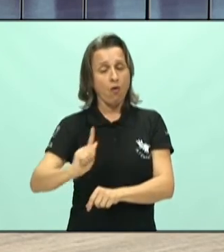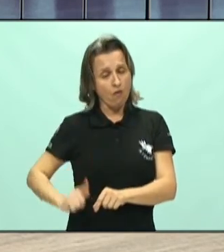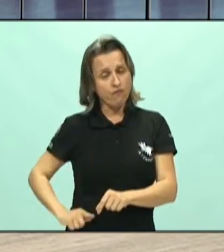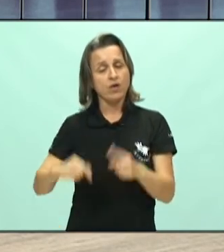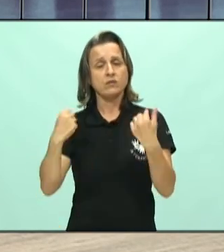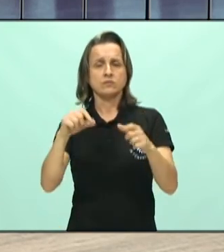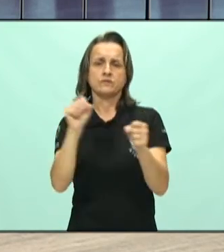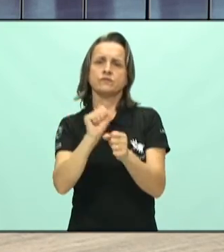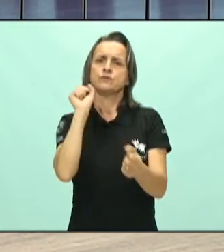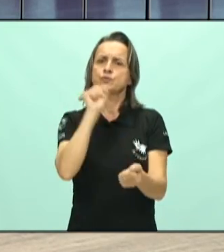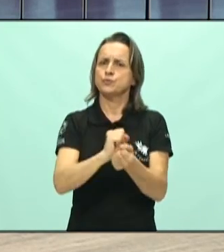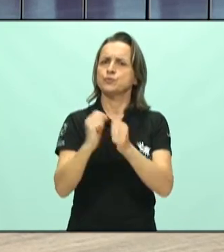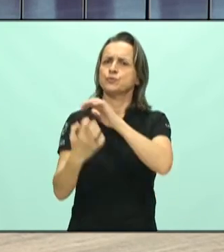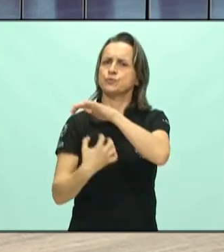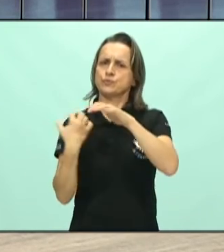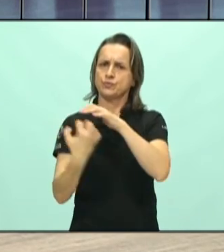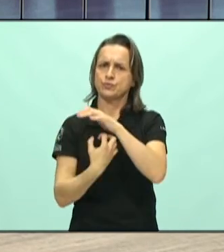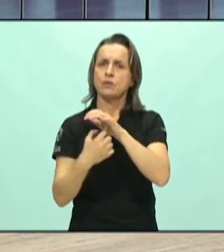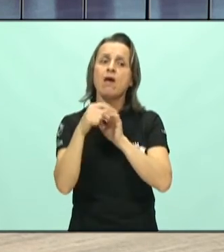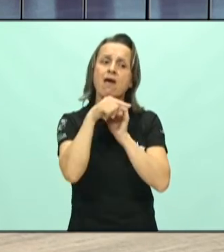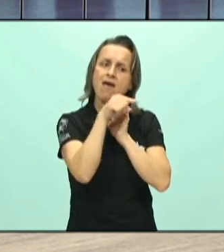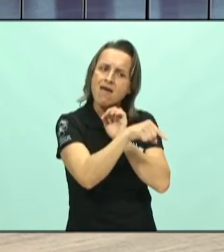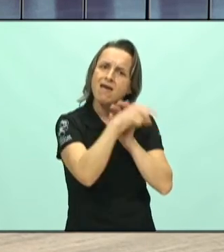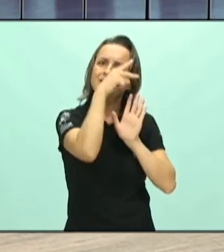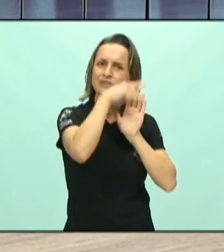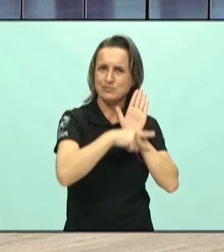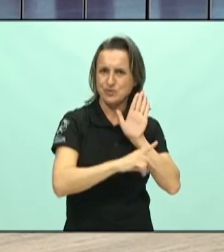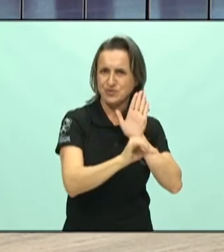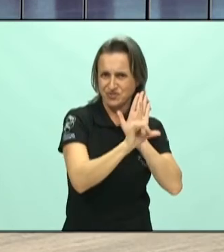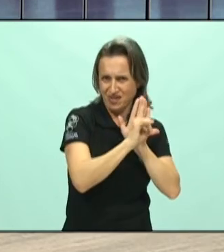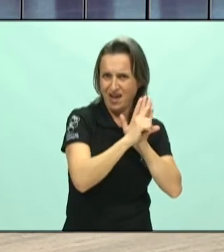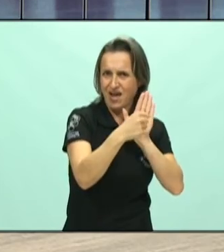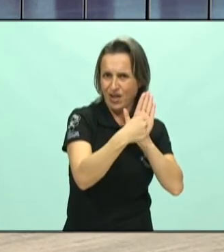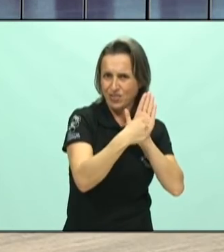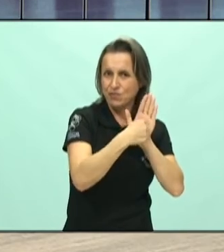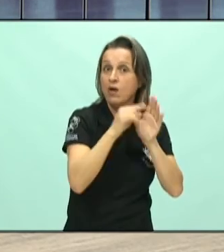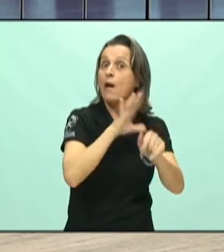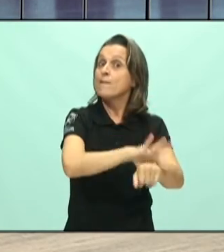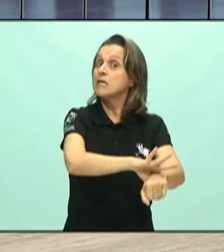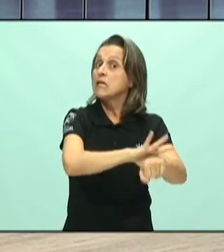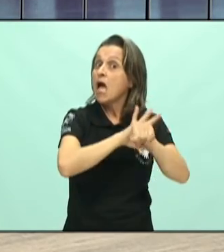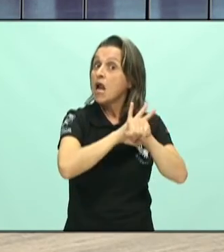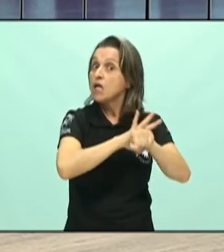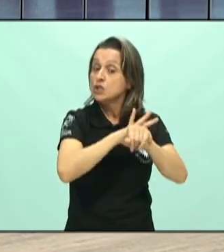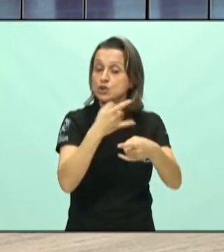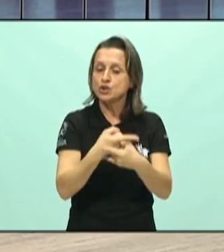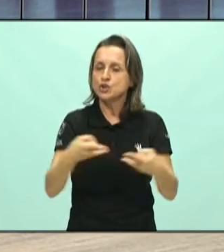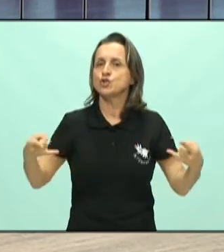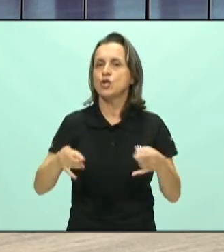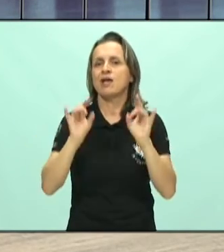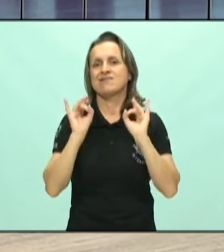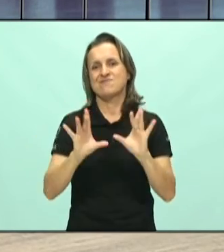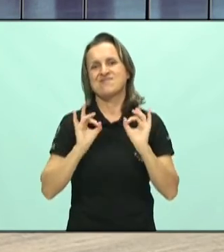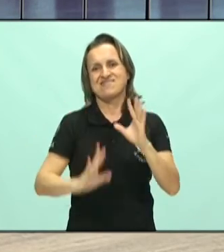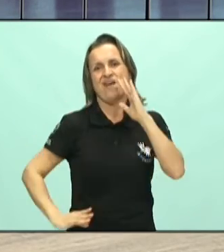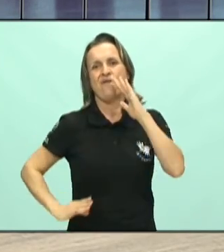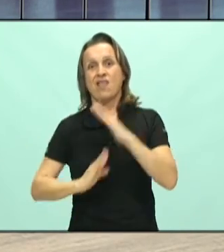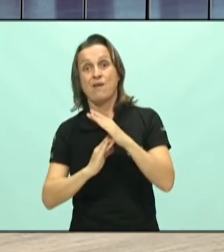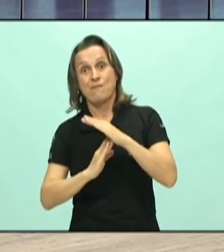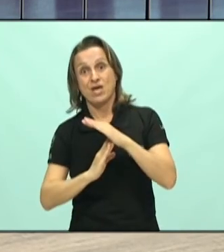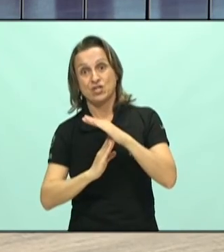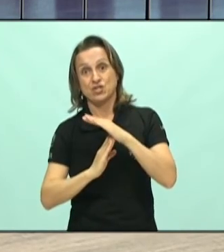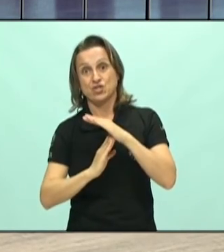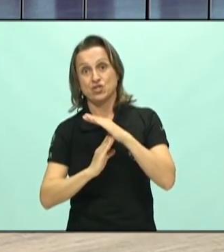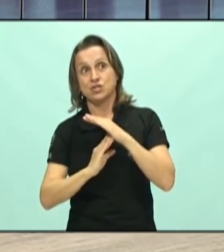empresários. O projeto, esse que o comitê ele trabalhou, é para que garantisse o cheque especial, o limite máximo, que